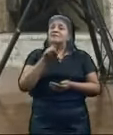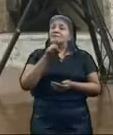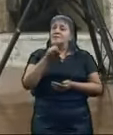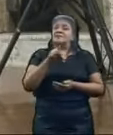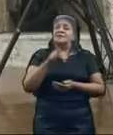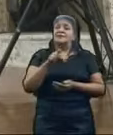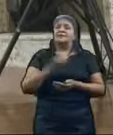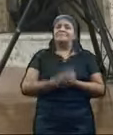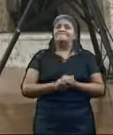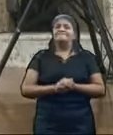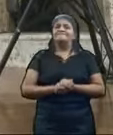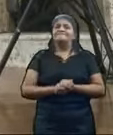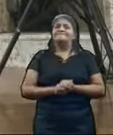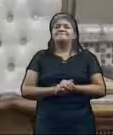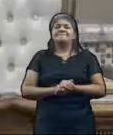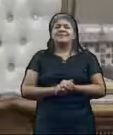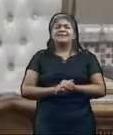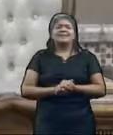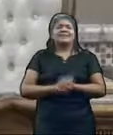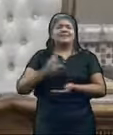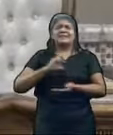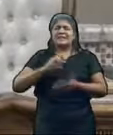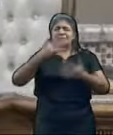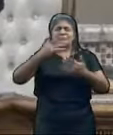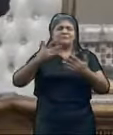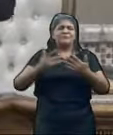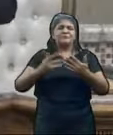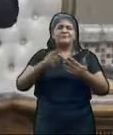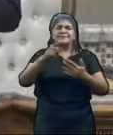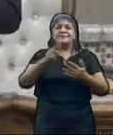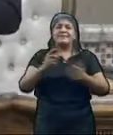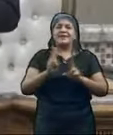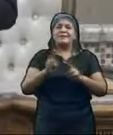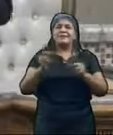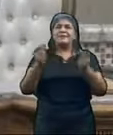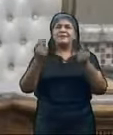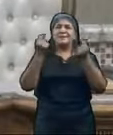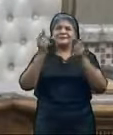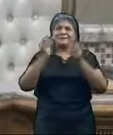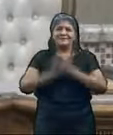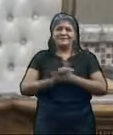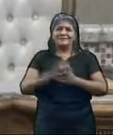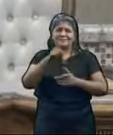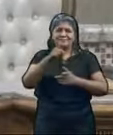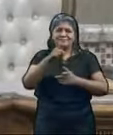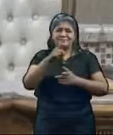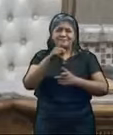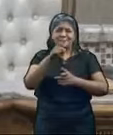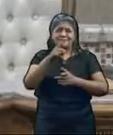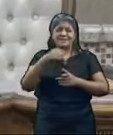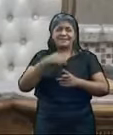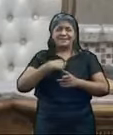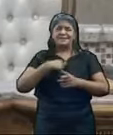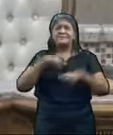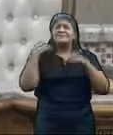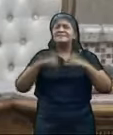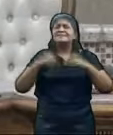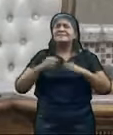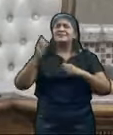Se considere Rico a E por que você defende de Deus para tudo